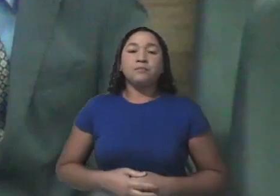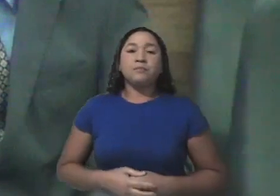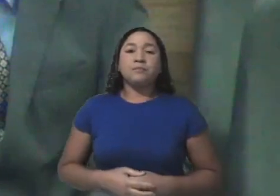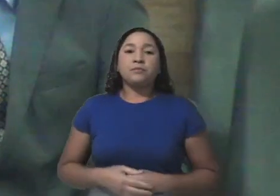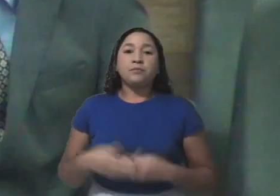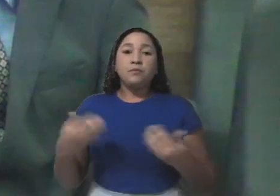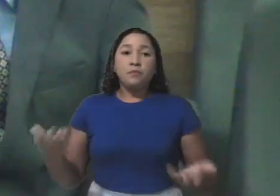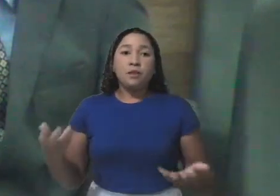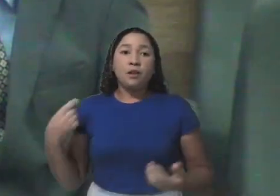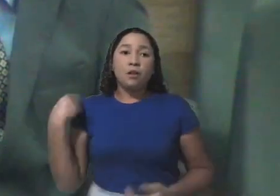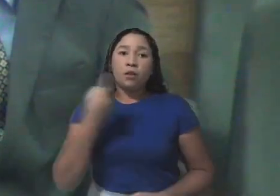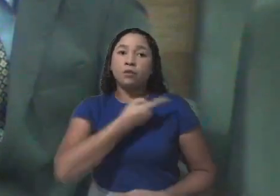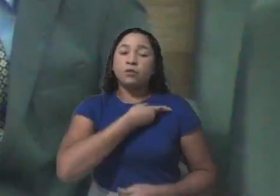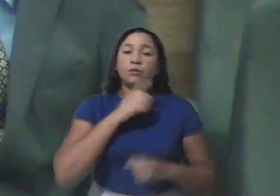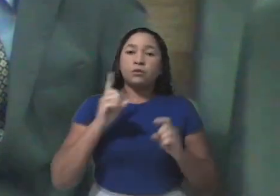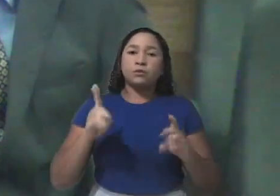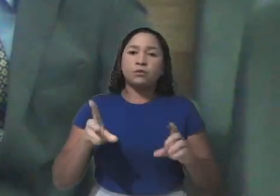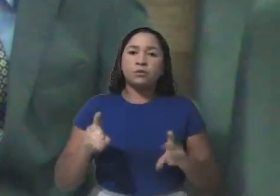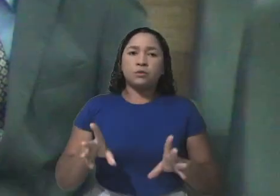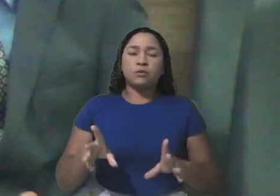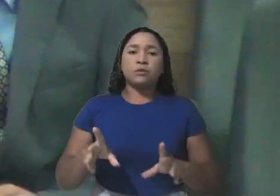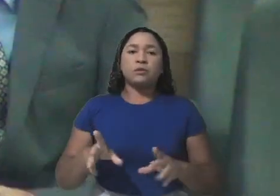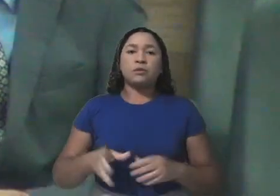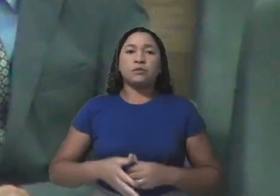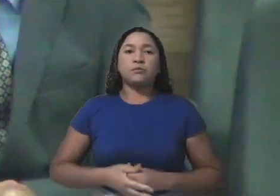doutrina são